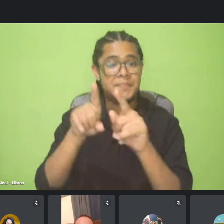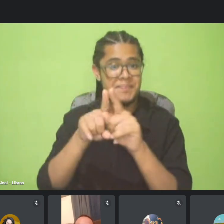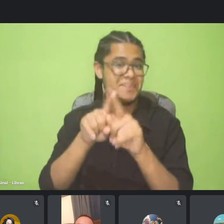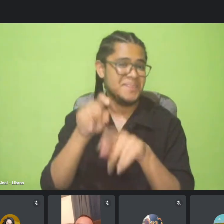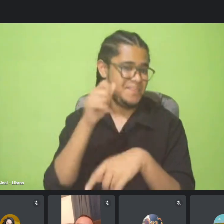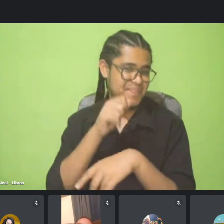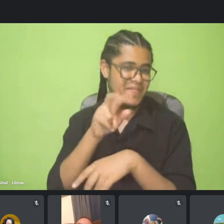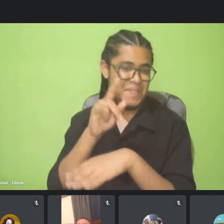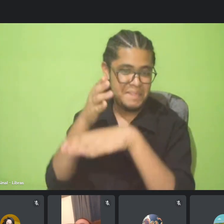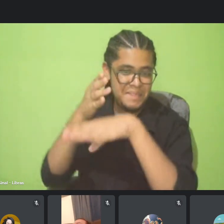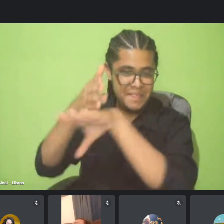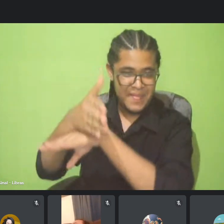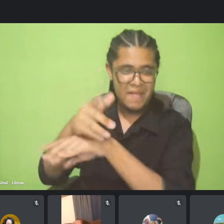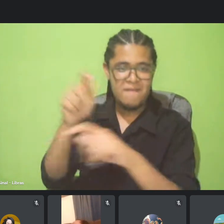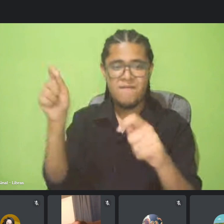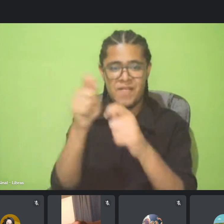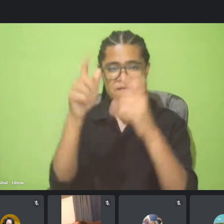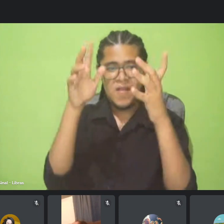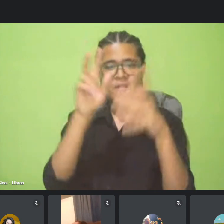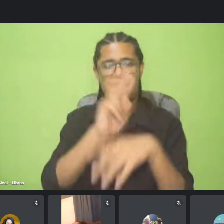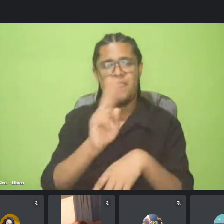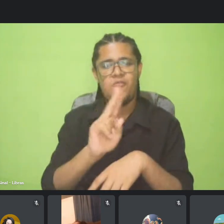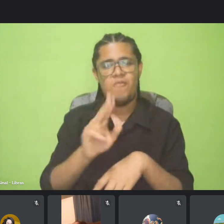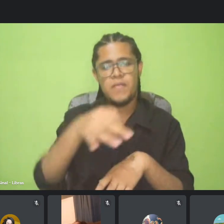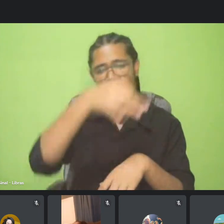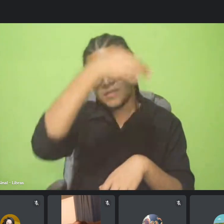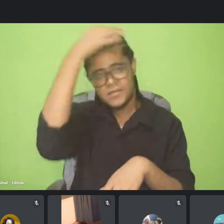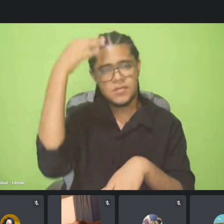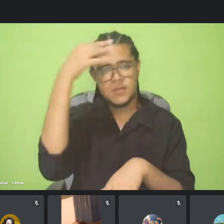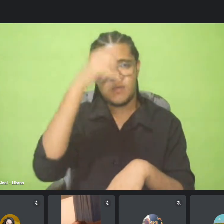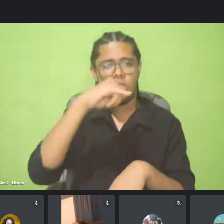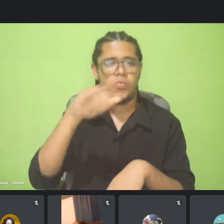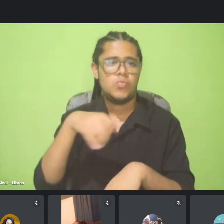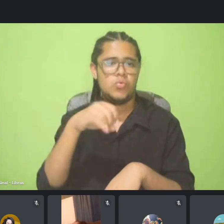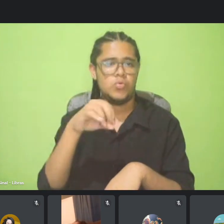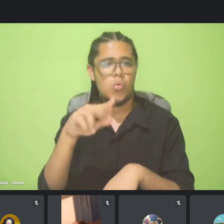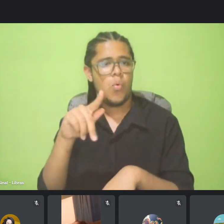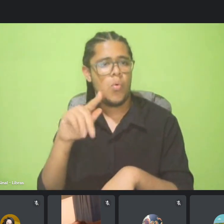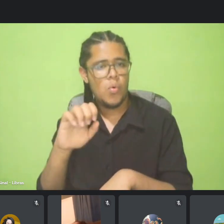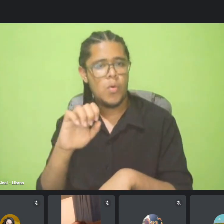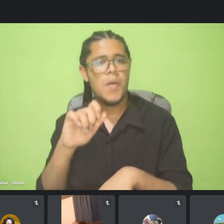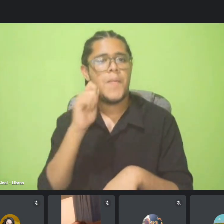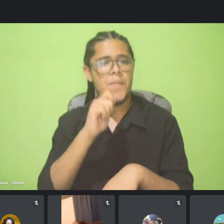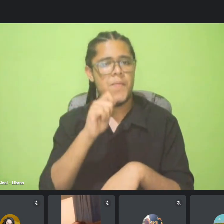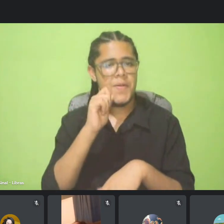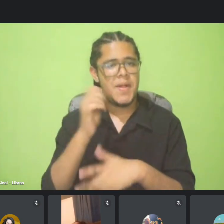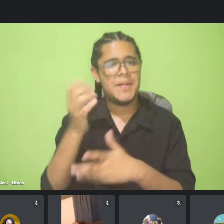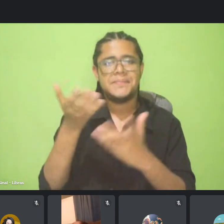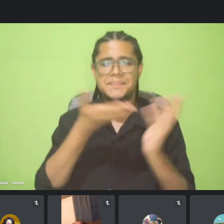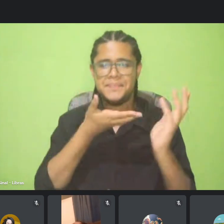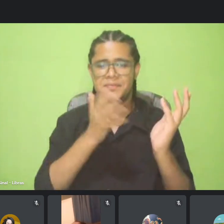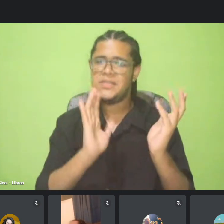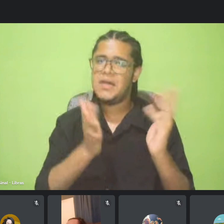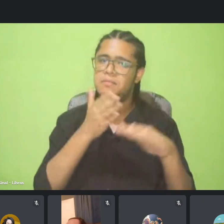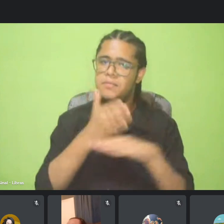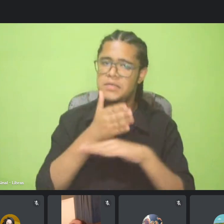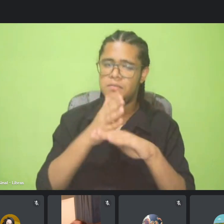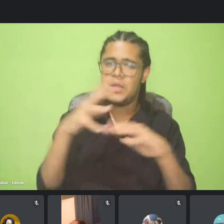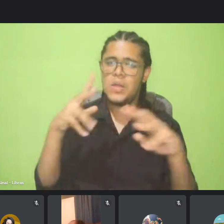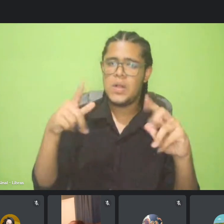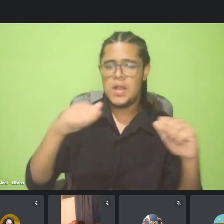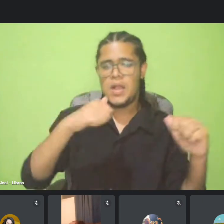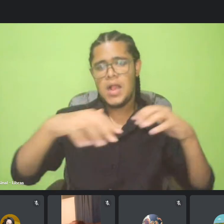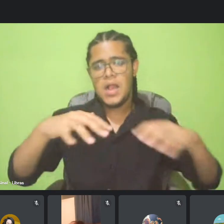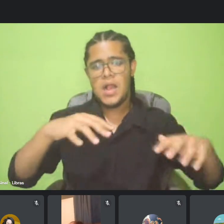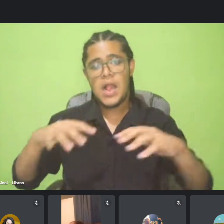Débora que está aqui, que foi do MINK também e que já participou dessas ações todas e é sobre isso, né Ana, quem